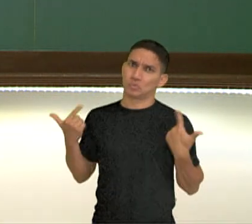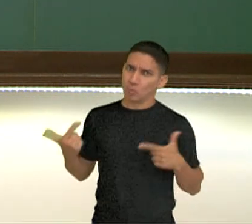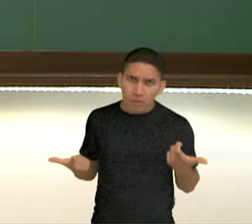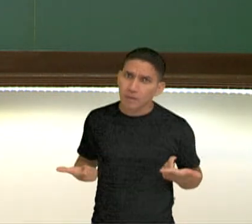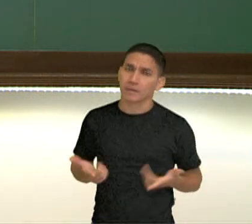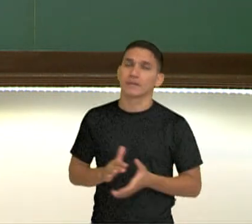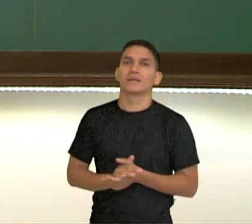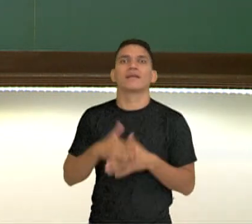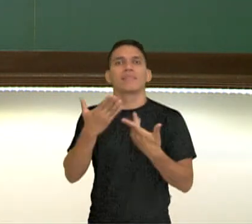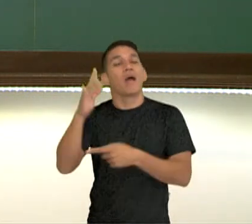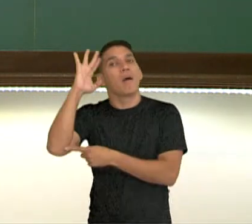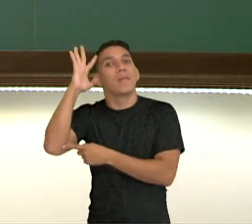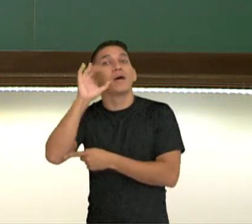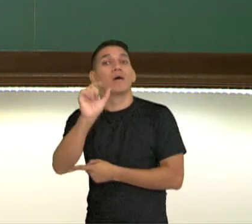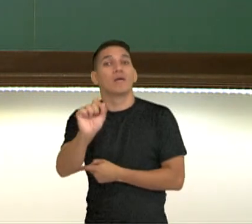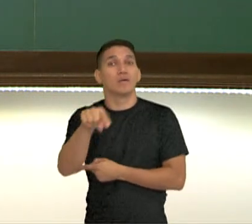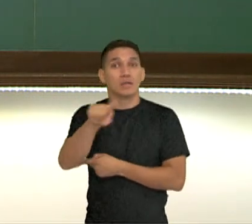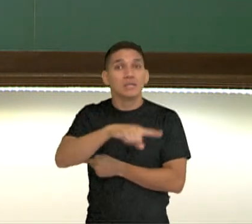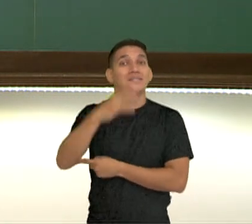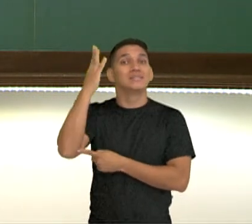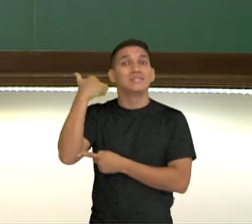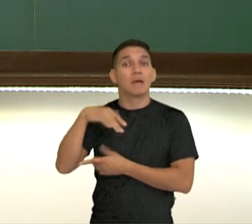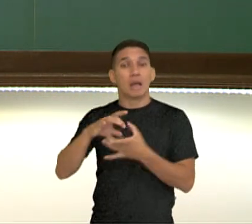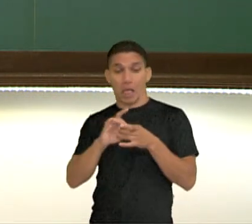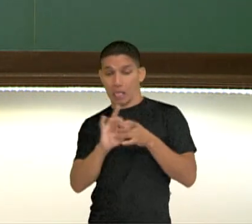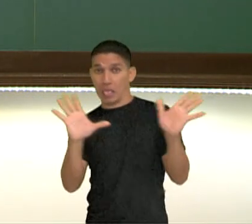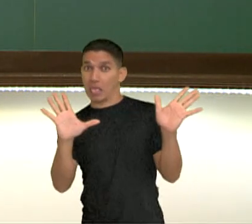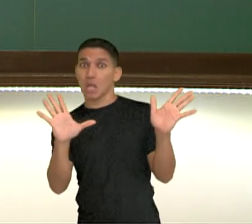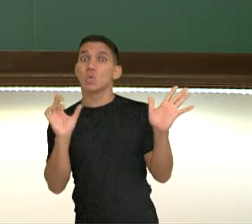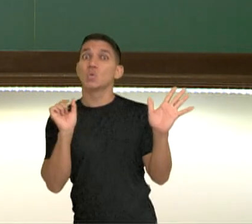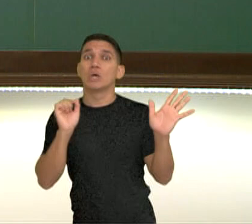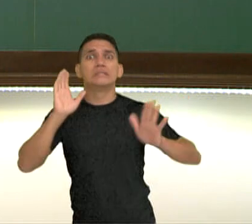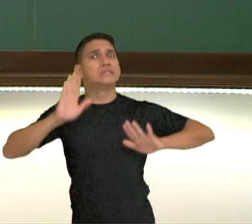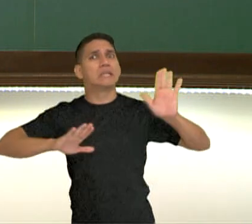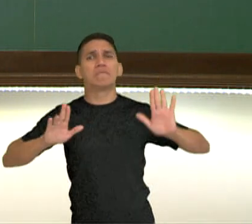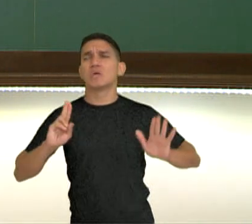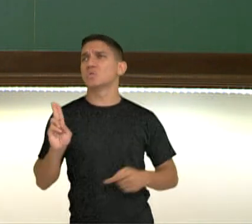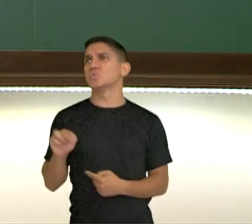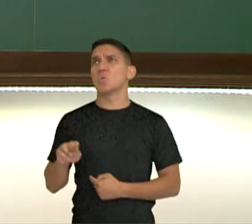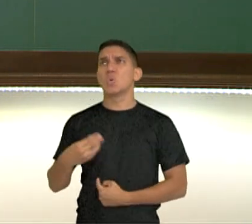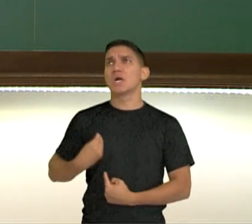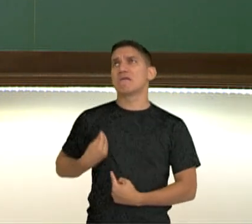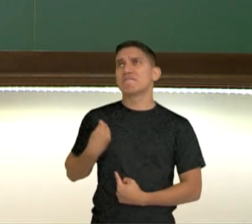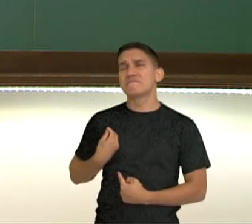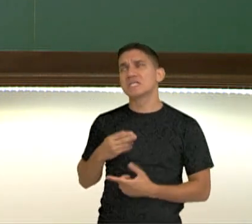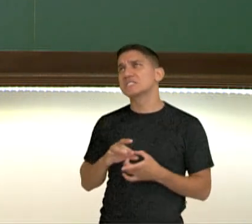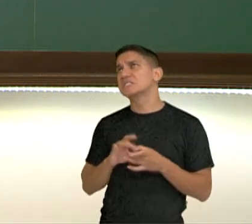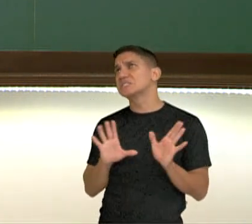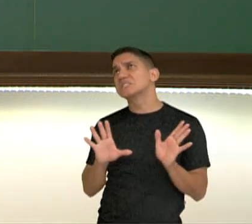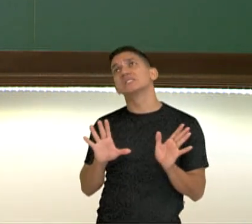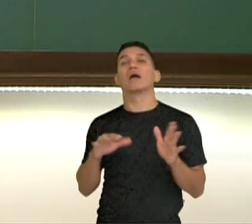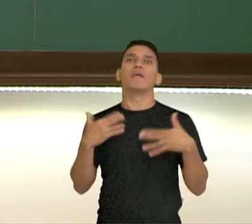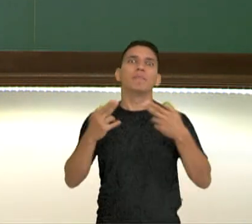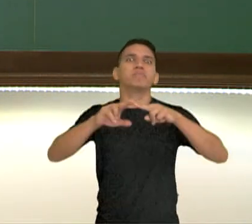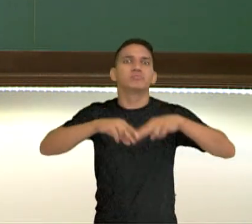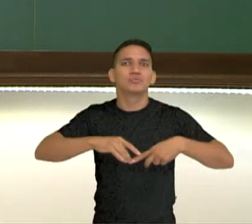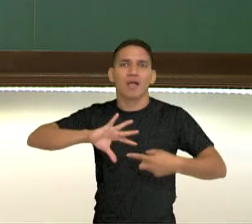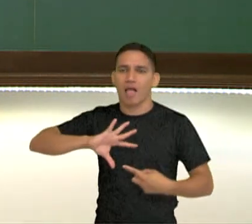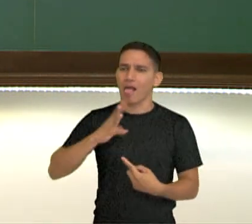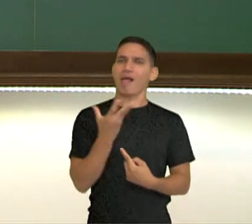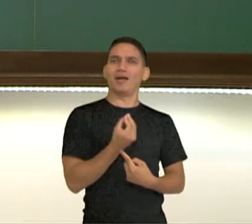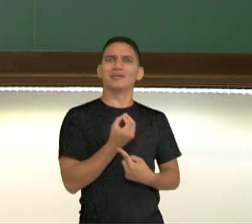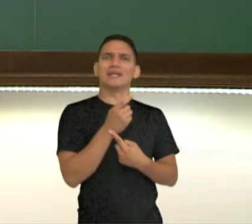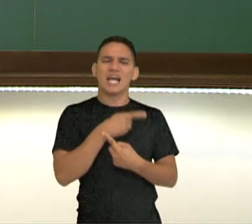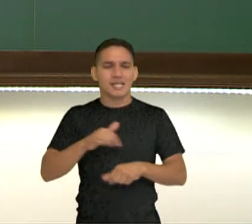saber que a liberdade talvez pudesse nunca acontecer na sua vida a arte esse bom então